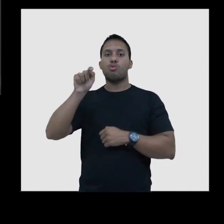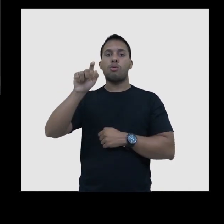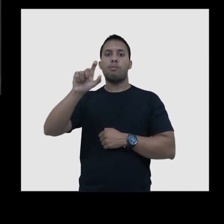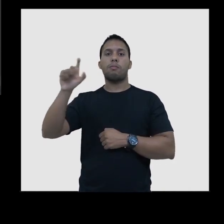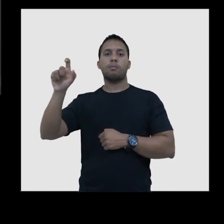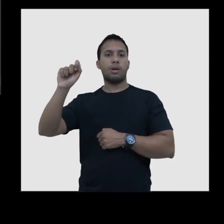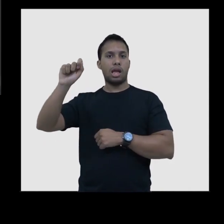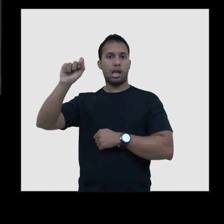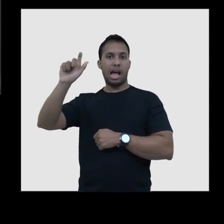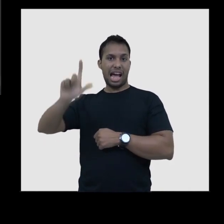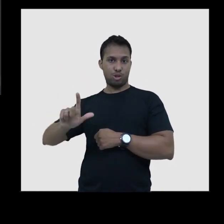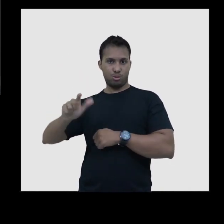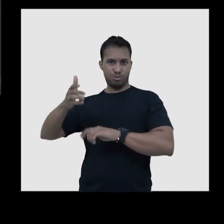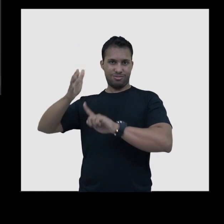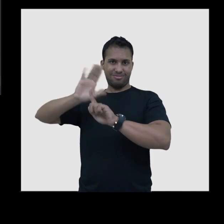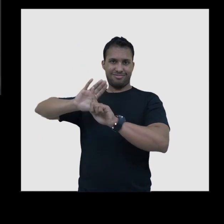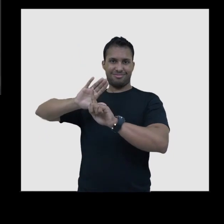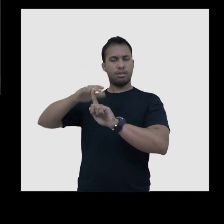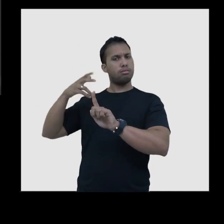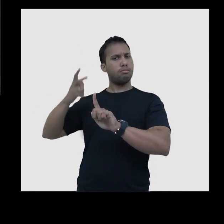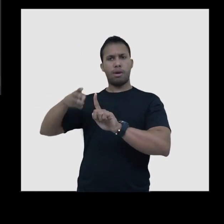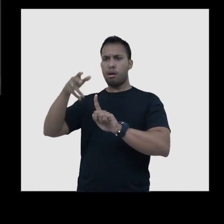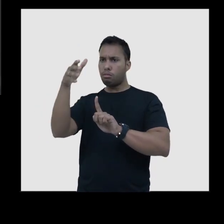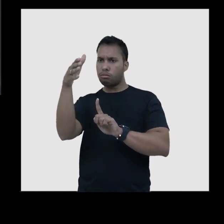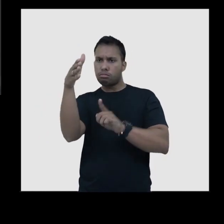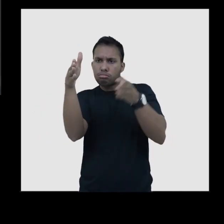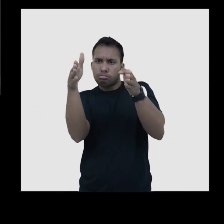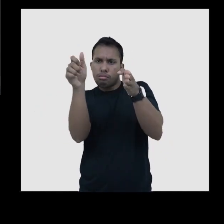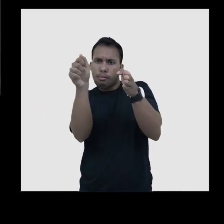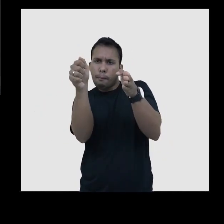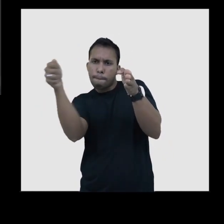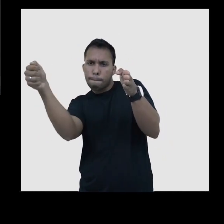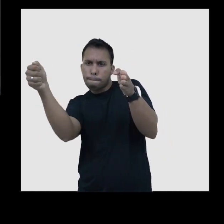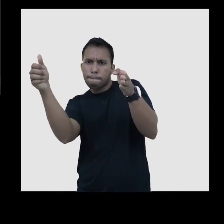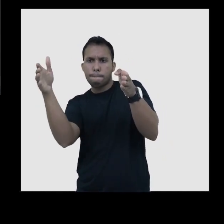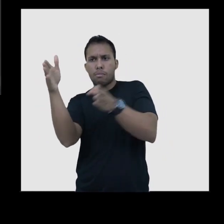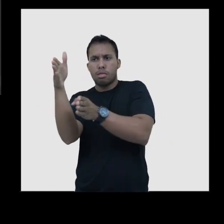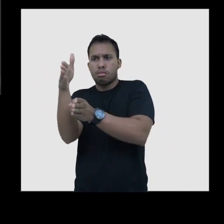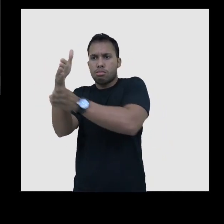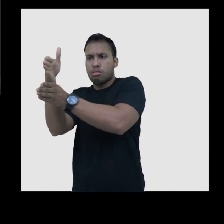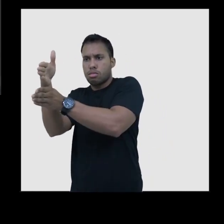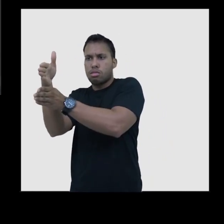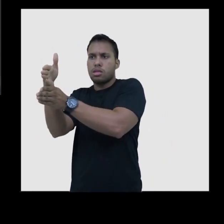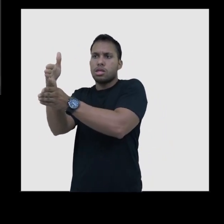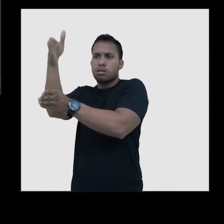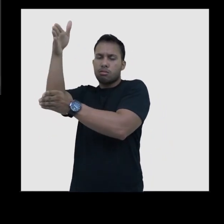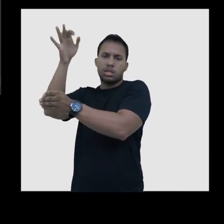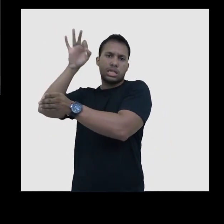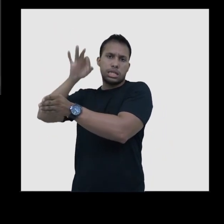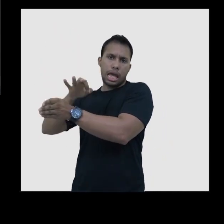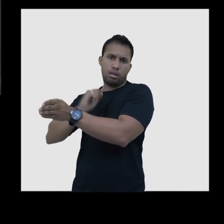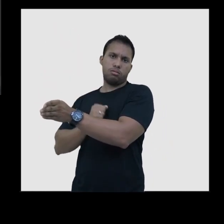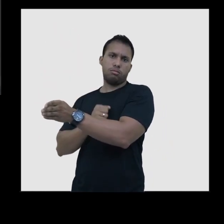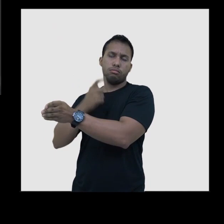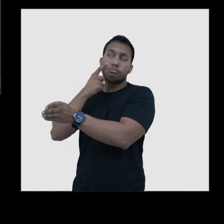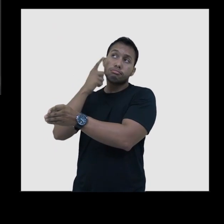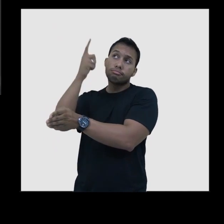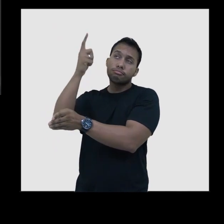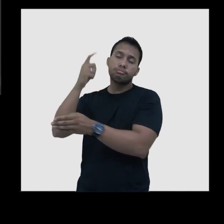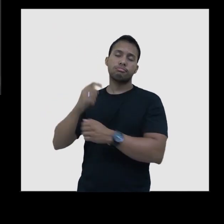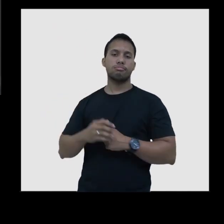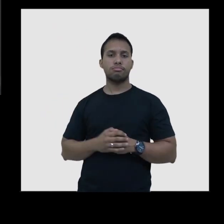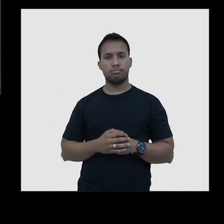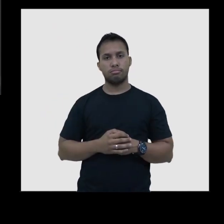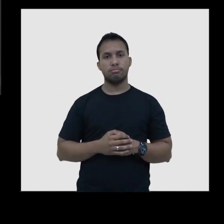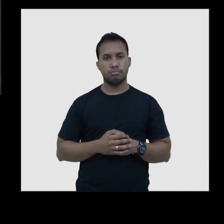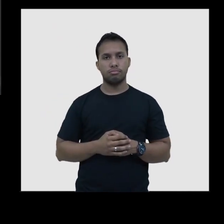E a gente faz o mesmo com a camada do fundo azul. Ou seja, os dois encerram aqui,